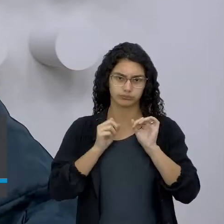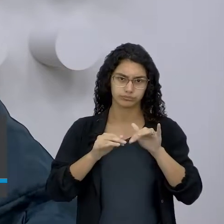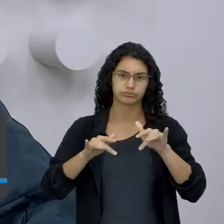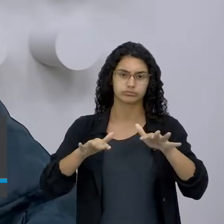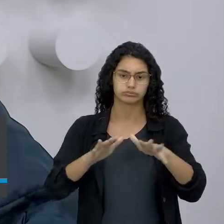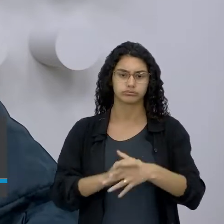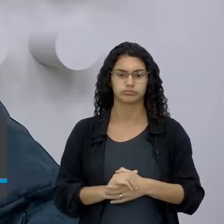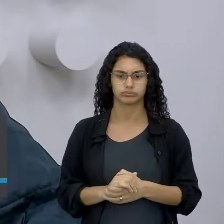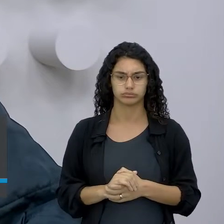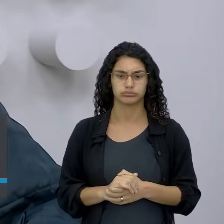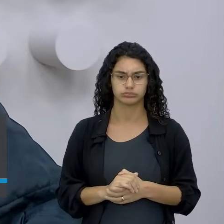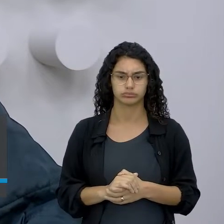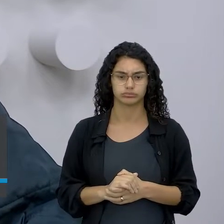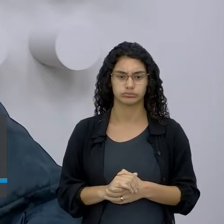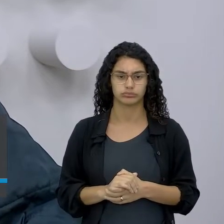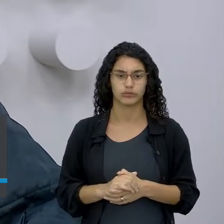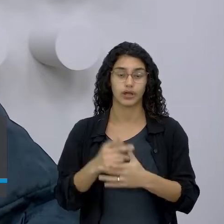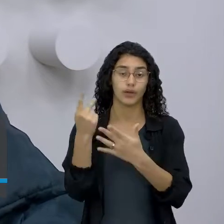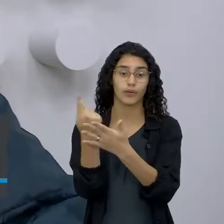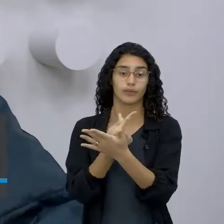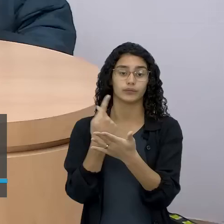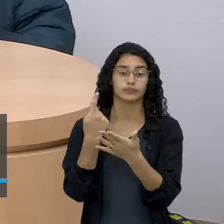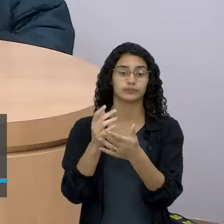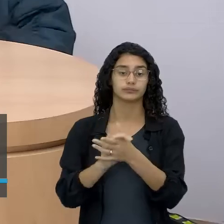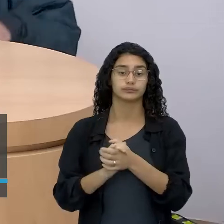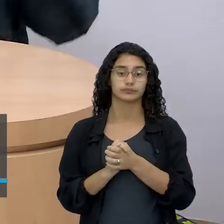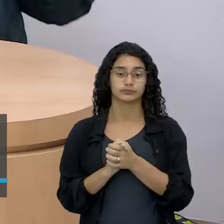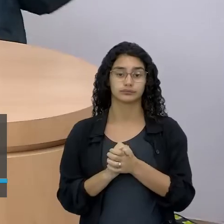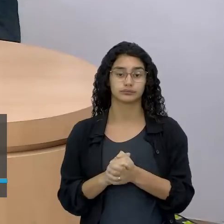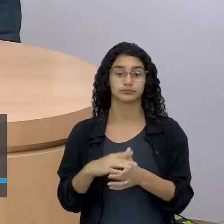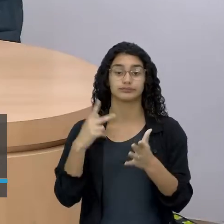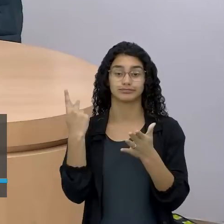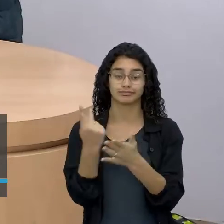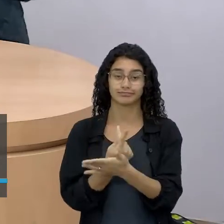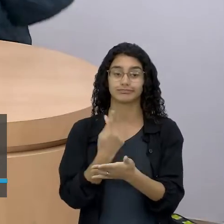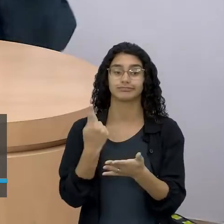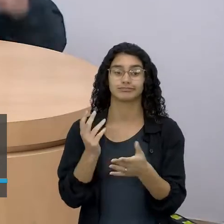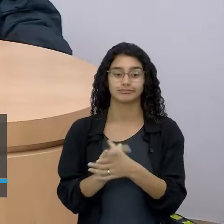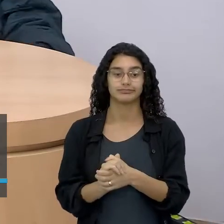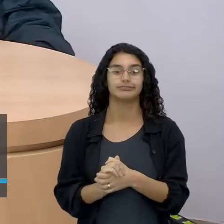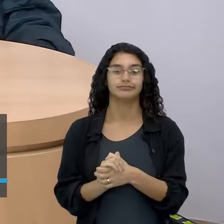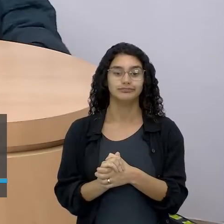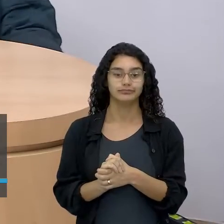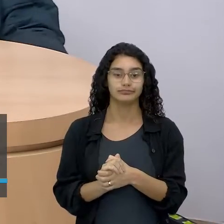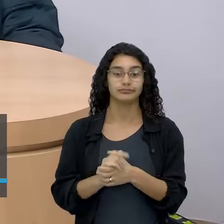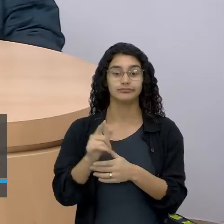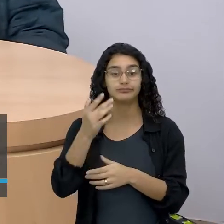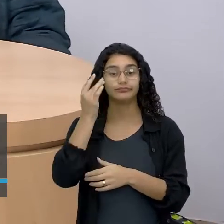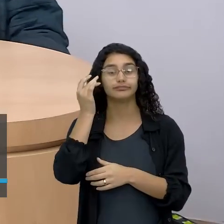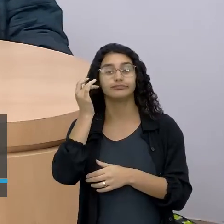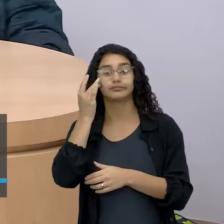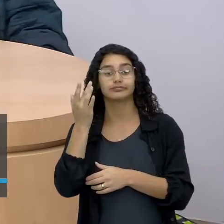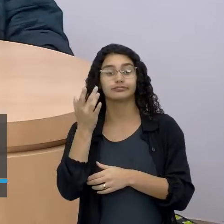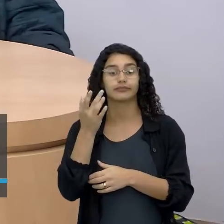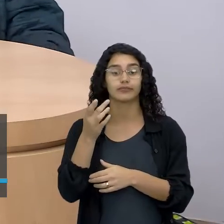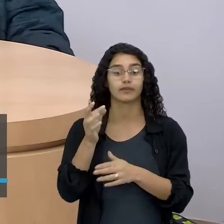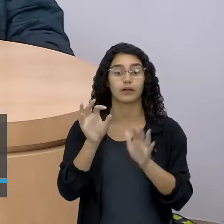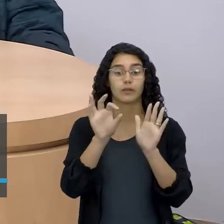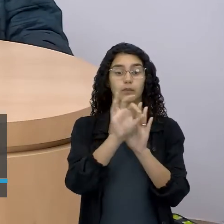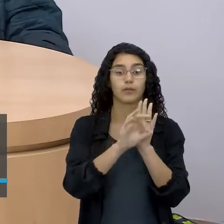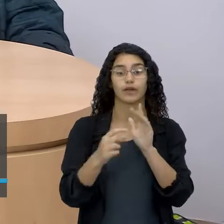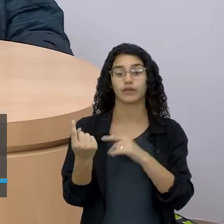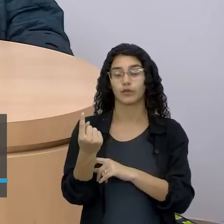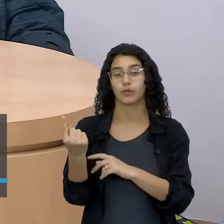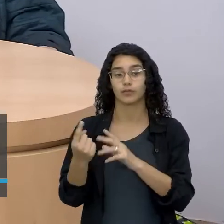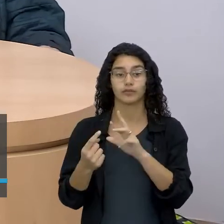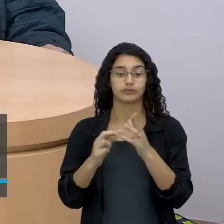né? Pulverizando? Errou! Chutei errado. Errou! É mais fácil várias moedas ou uma só? Uma